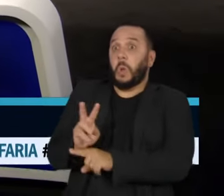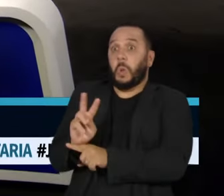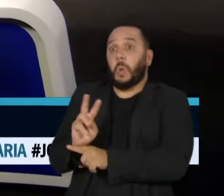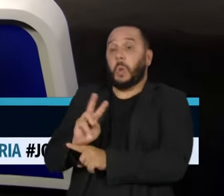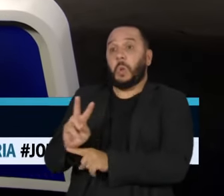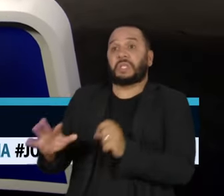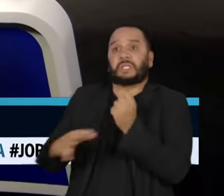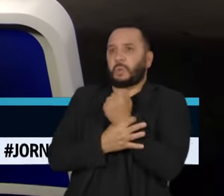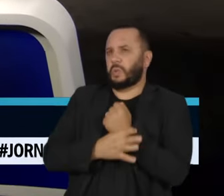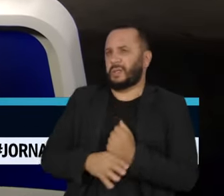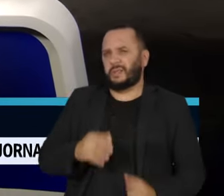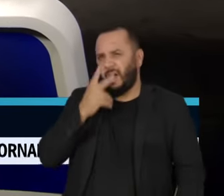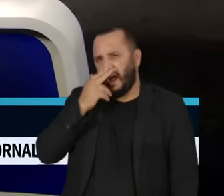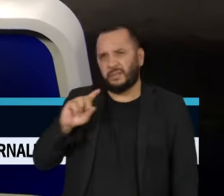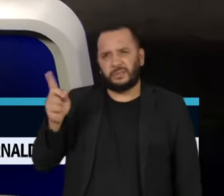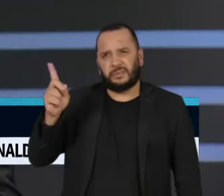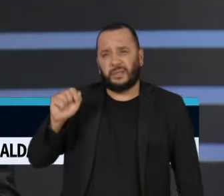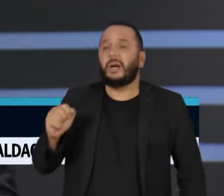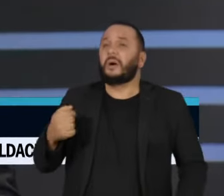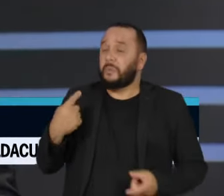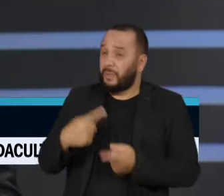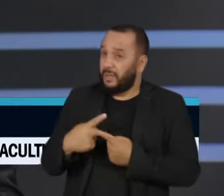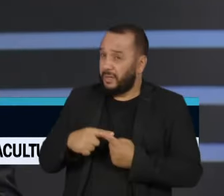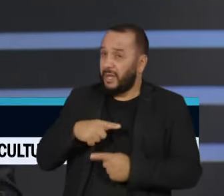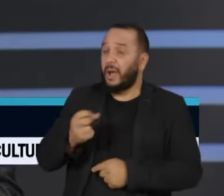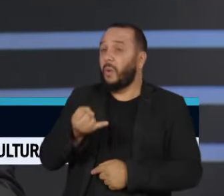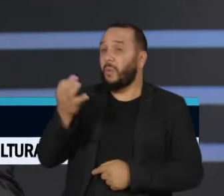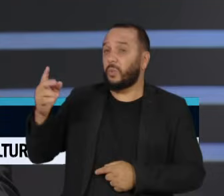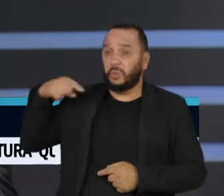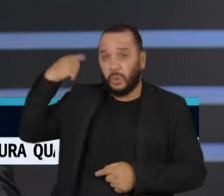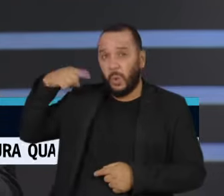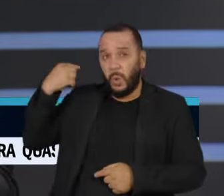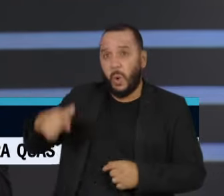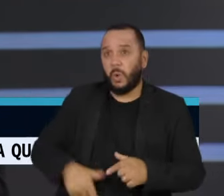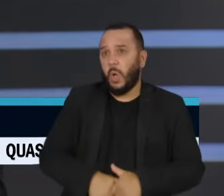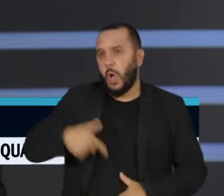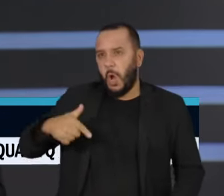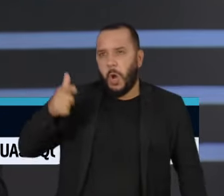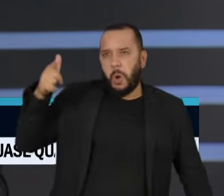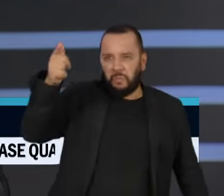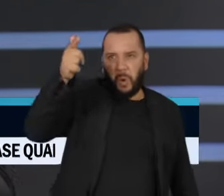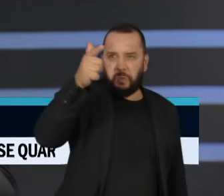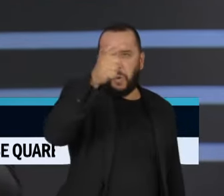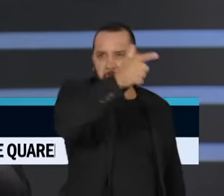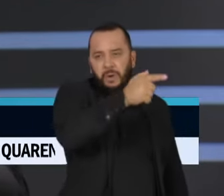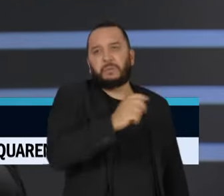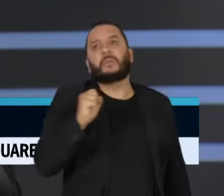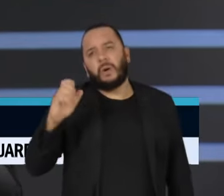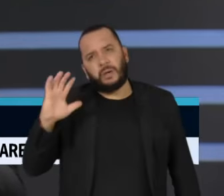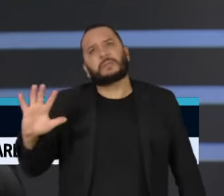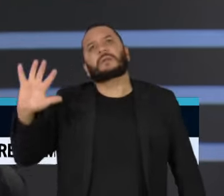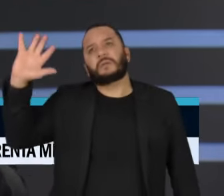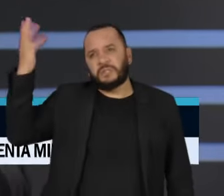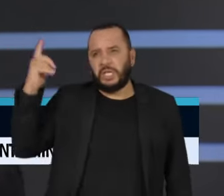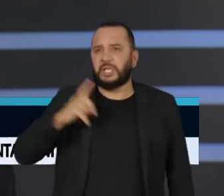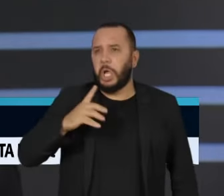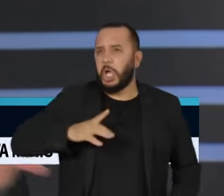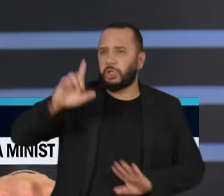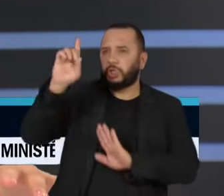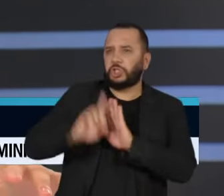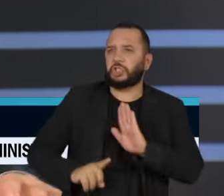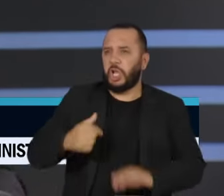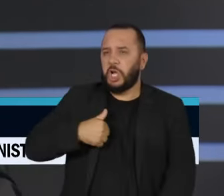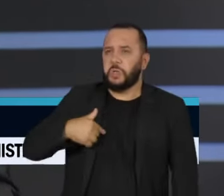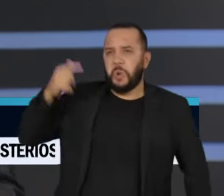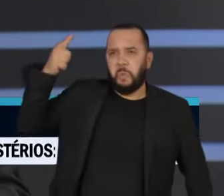suspender o porte de armas exatamente para evitar lobos solitários, né? Pessoas que podem, na verdade, achar que se dão, têm o direito de